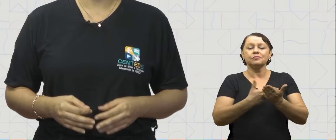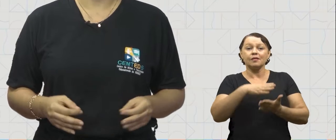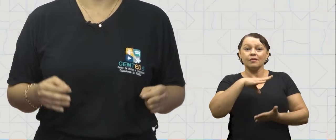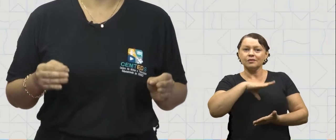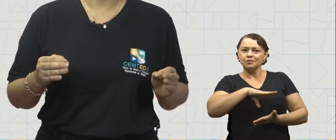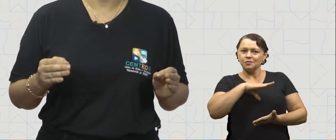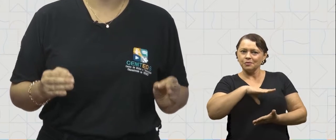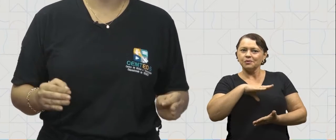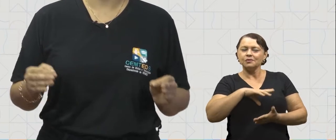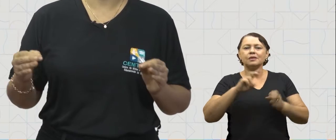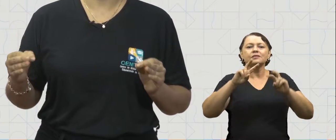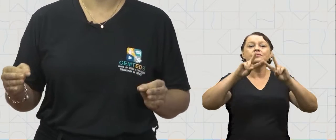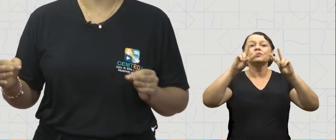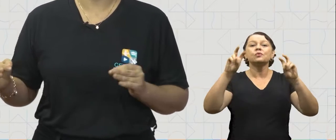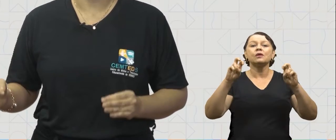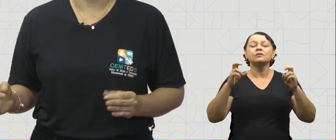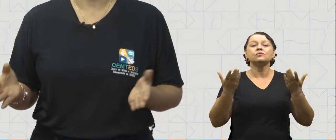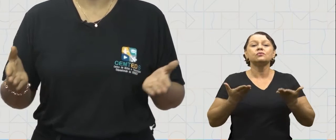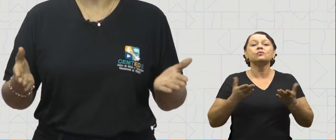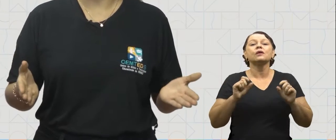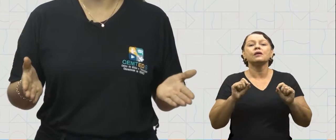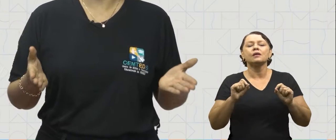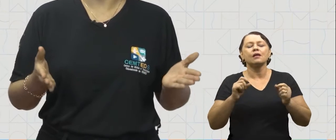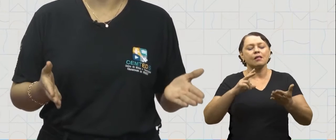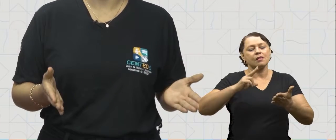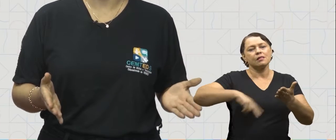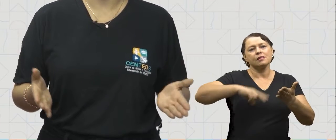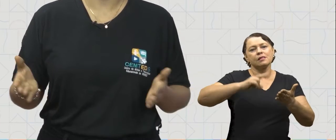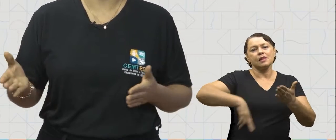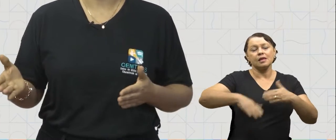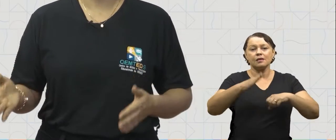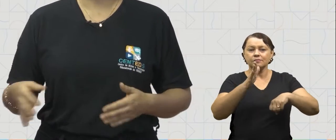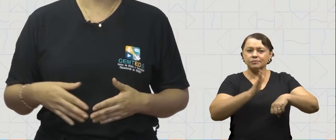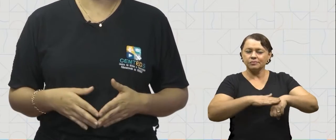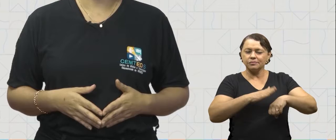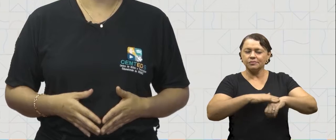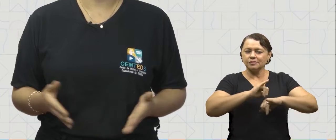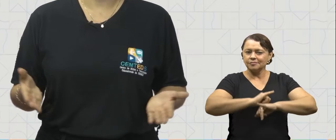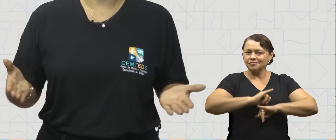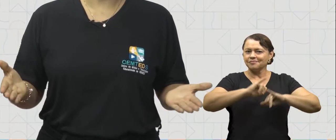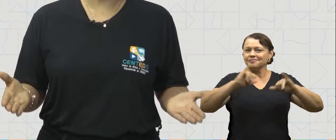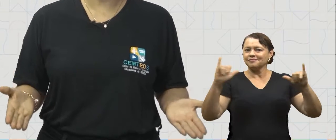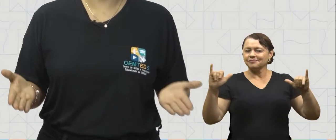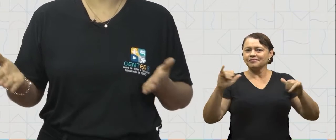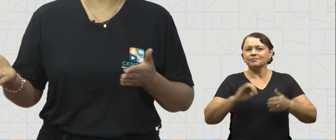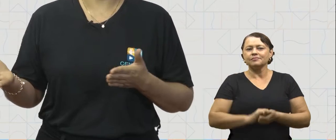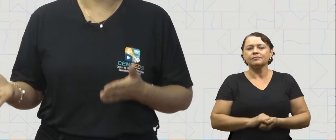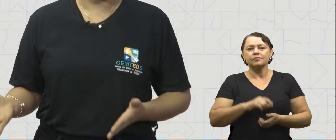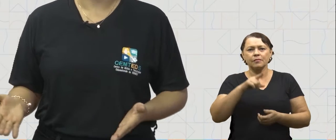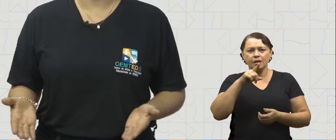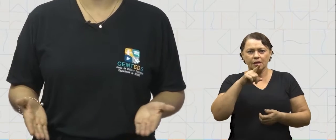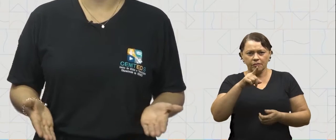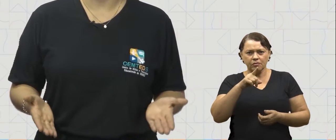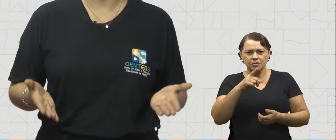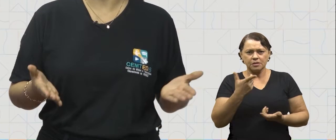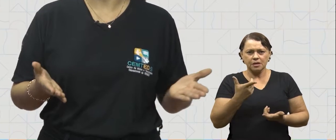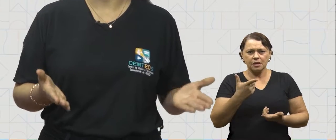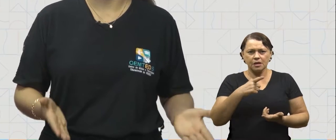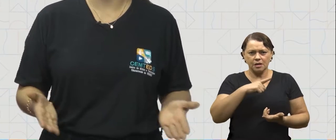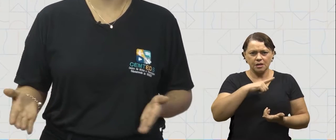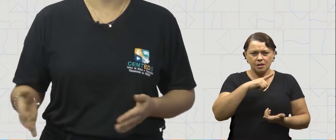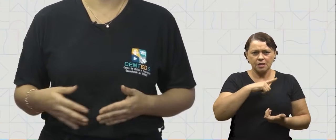língua portuguesa. O assunto de hoje é ler com autonomia notícias. Você tem este hábito de